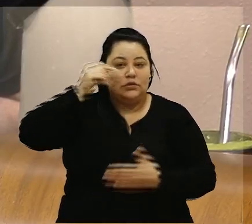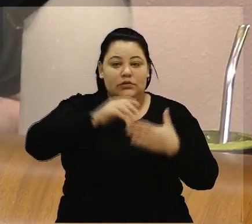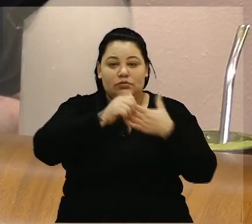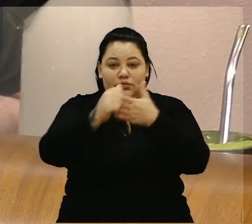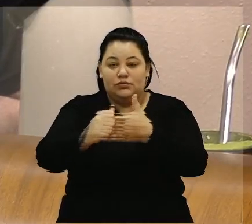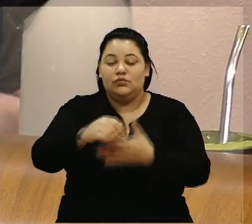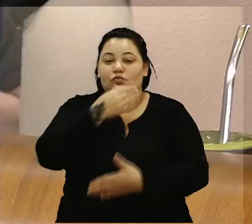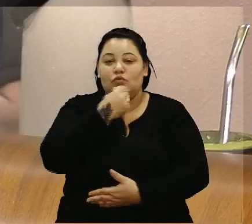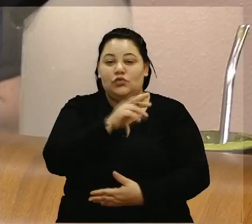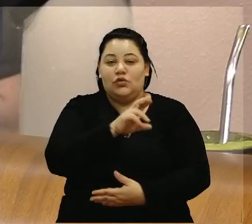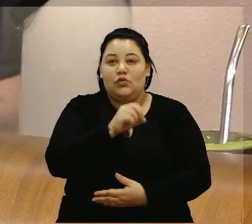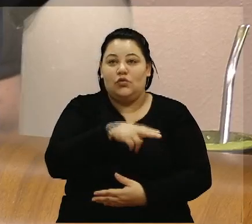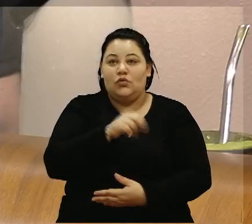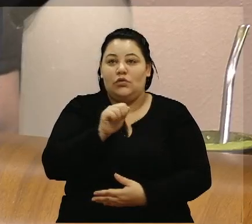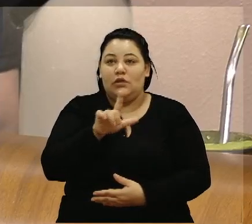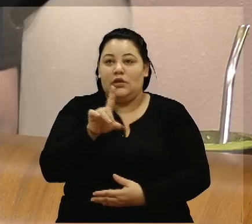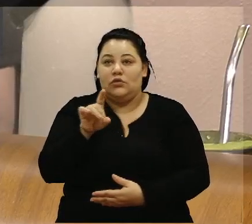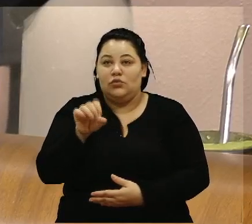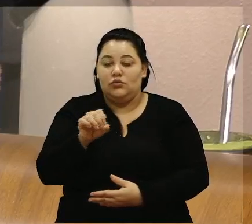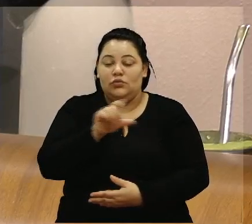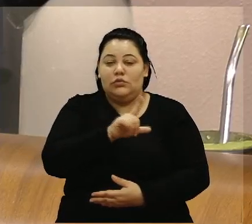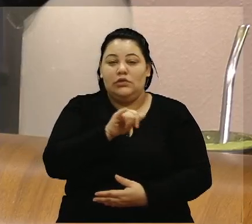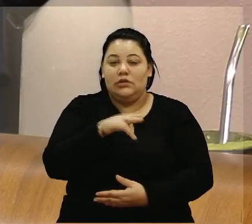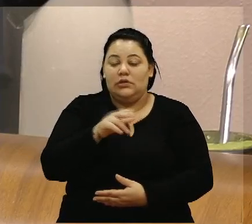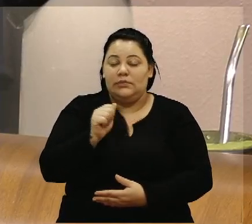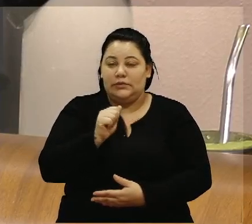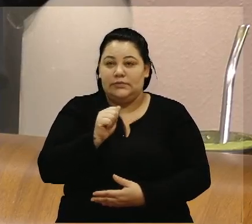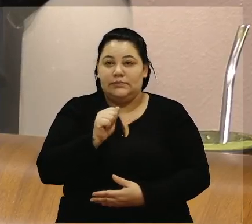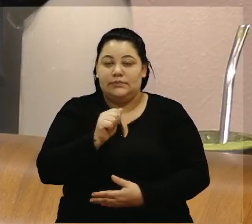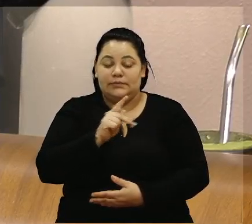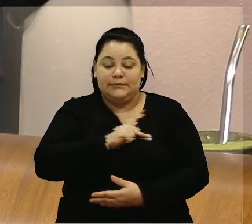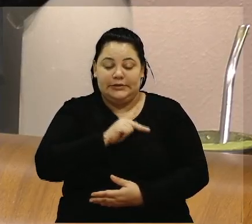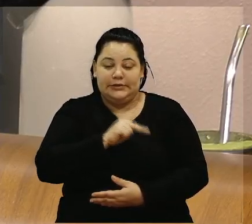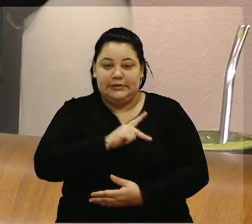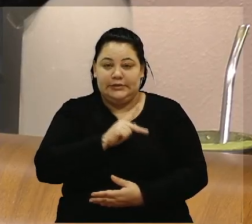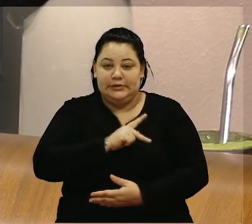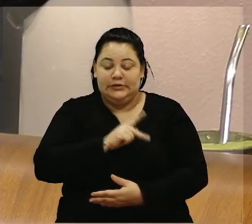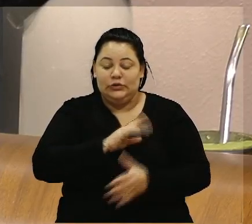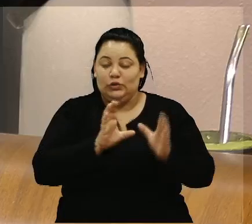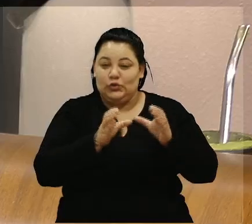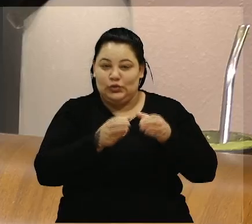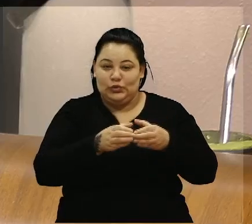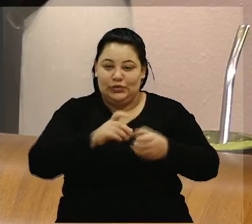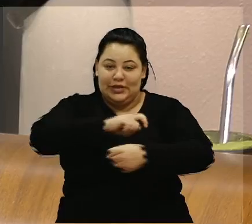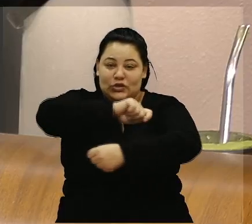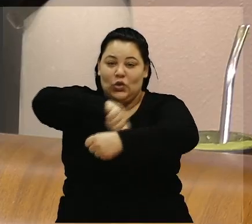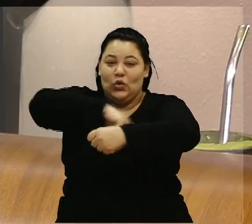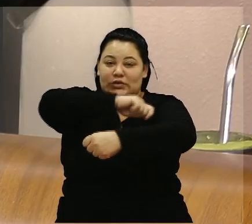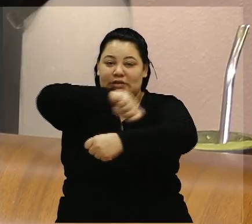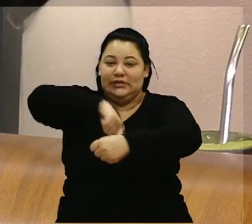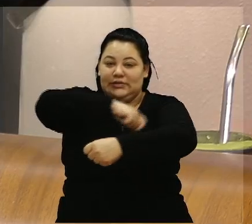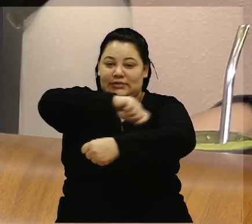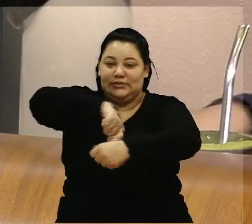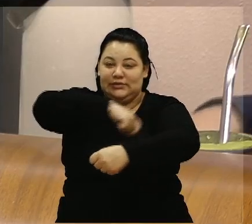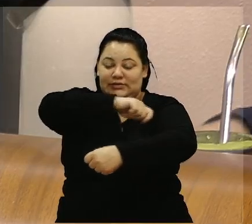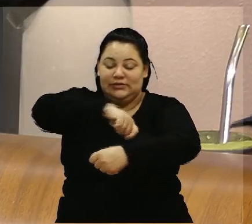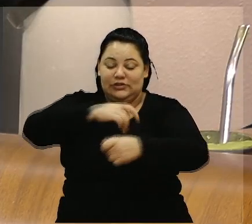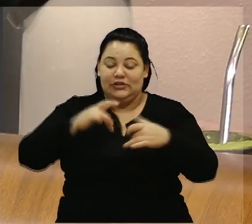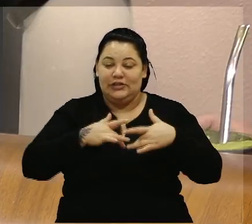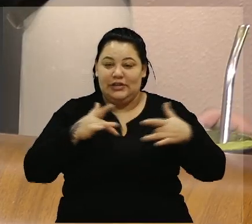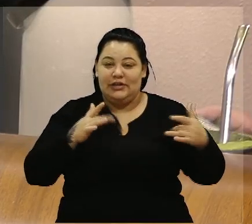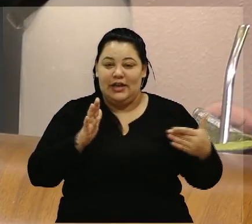senhor Ronaldo Lima de Carvalho, presidente do Fórum das Cozinhas Solidárias, até a tribuna